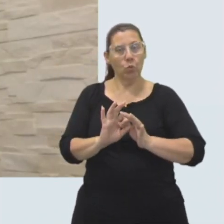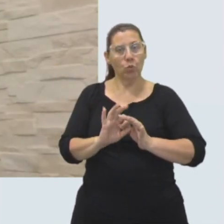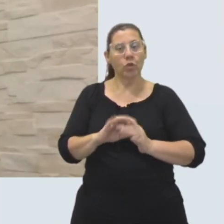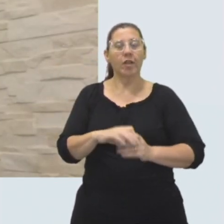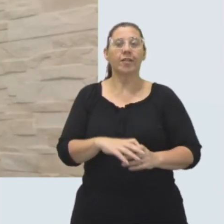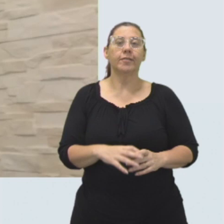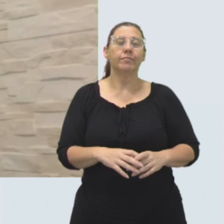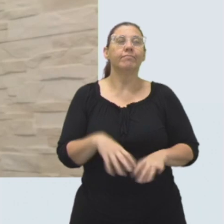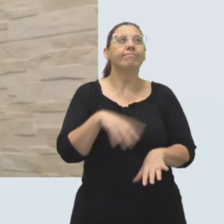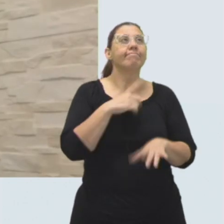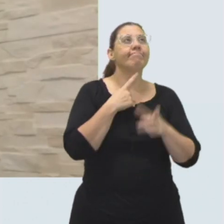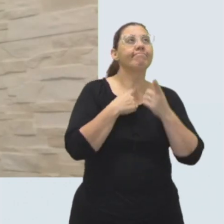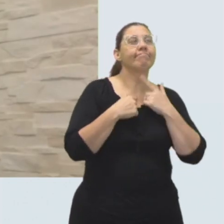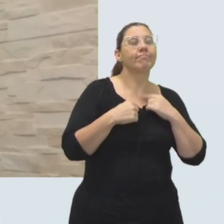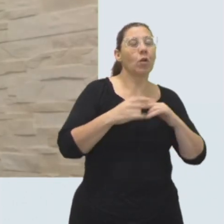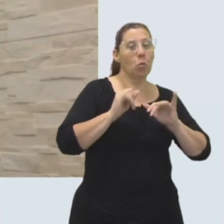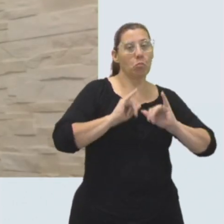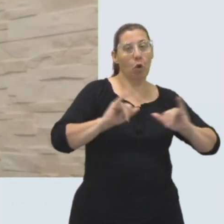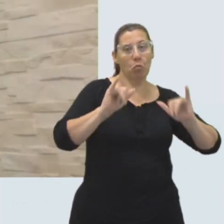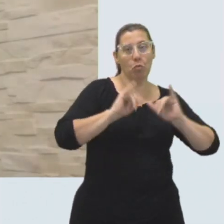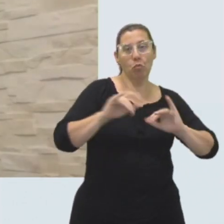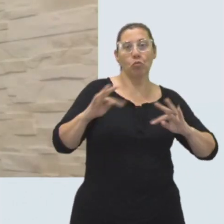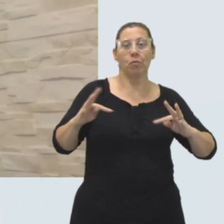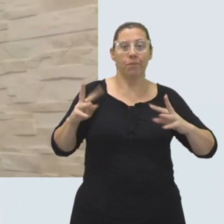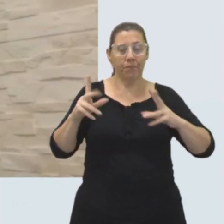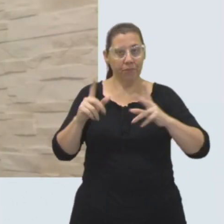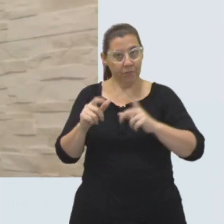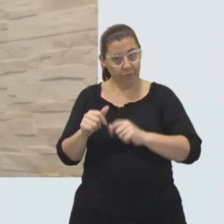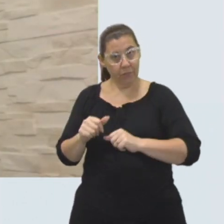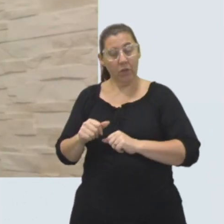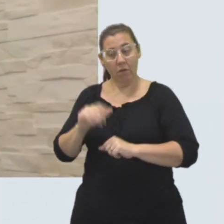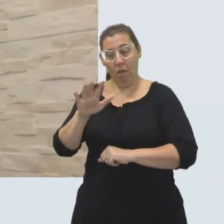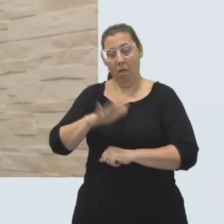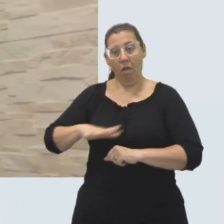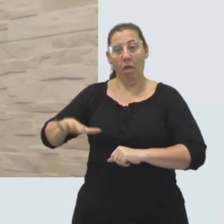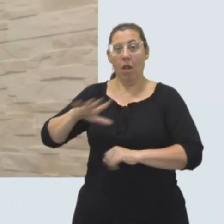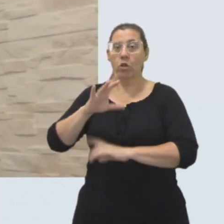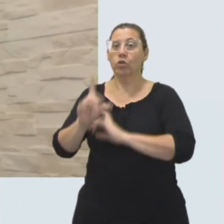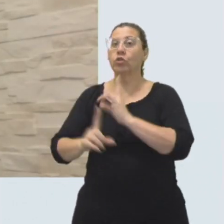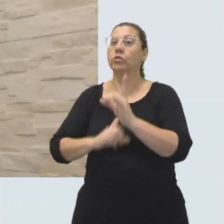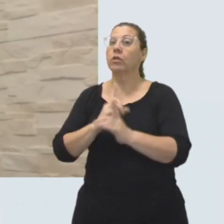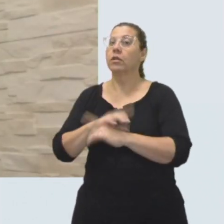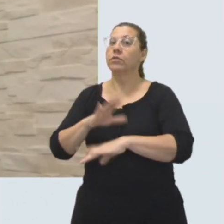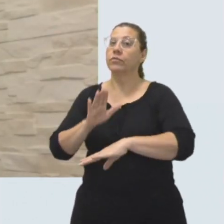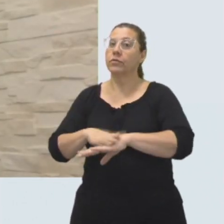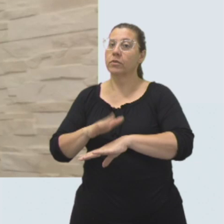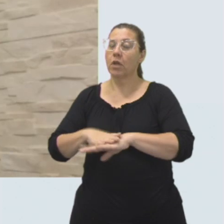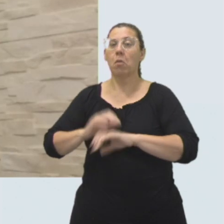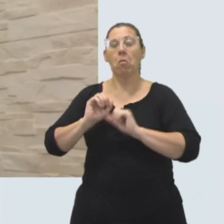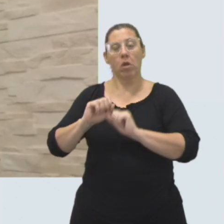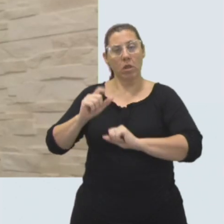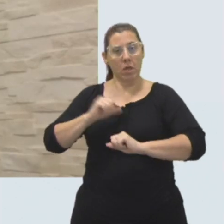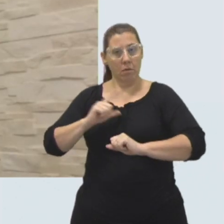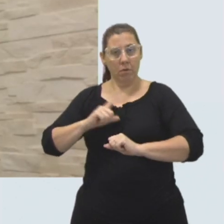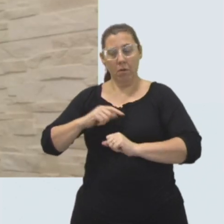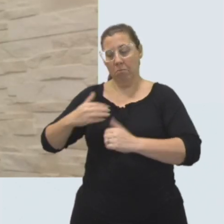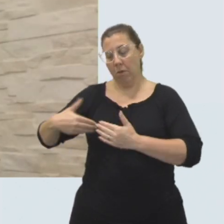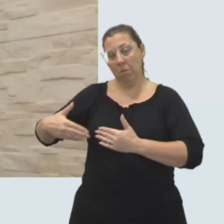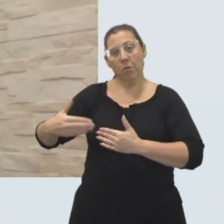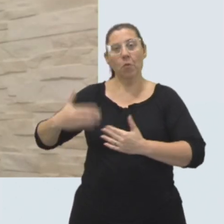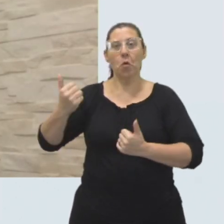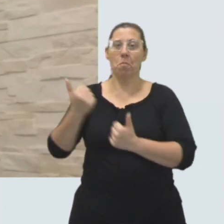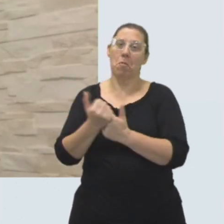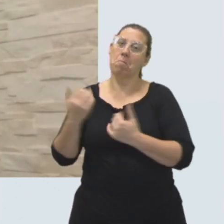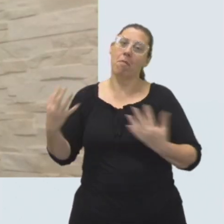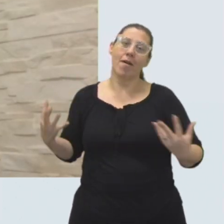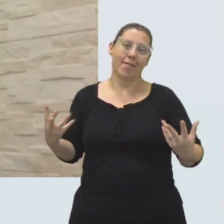pelas narrativas e as condições favoráveis que os recursos digitais nos proporcionam, podemos ter nesse tipo de produção um apoio